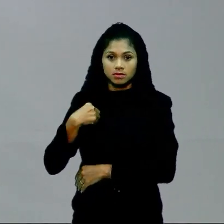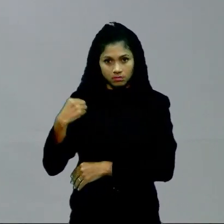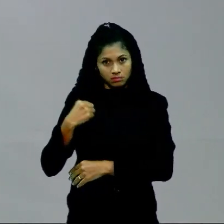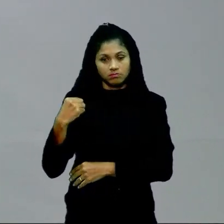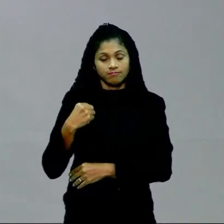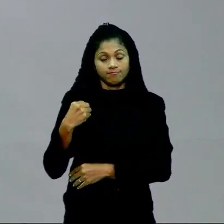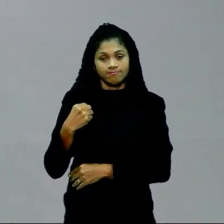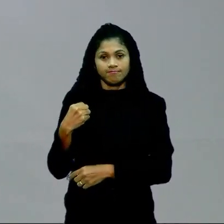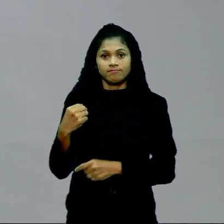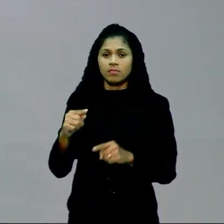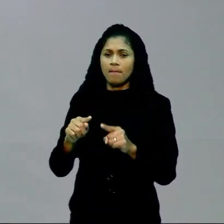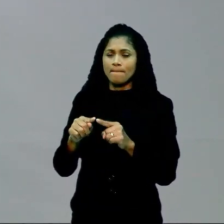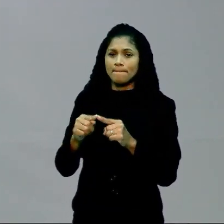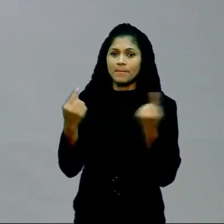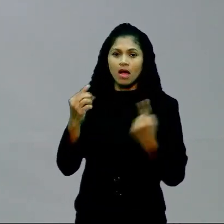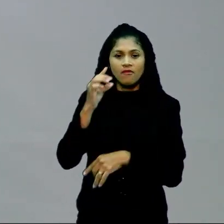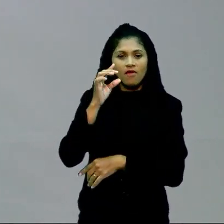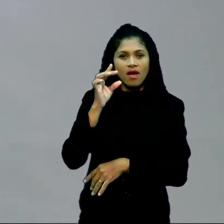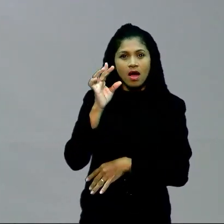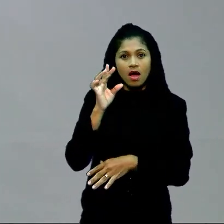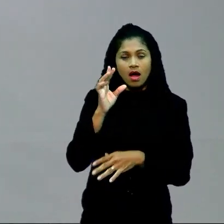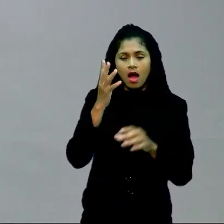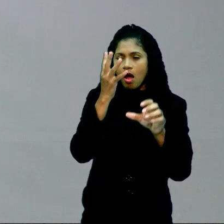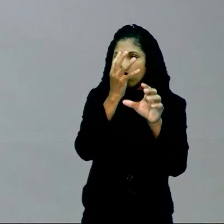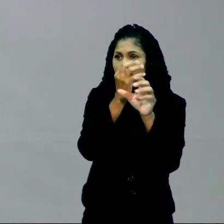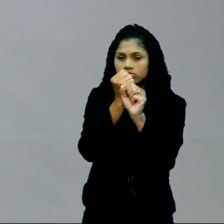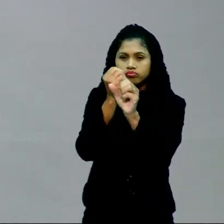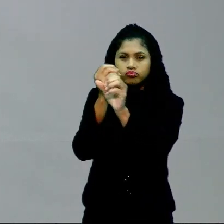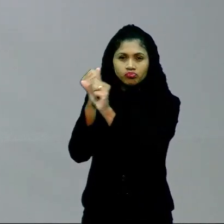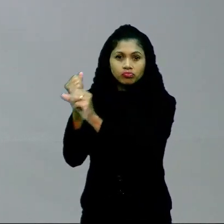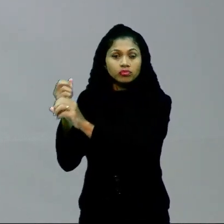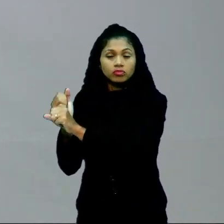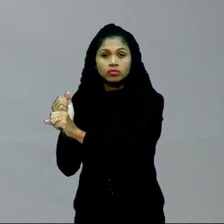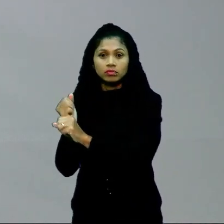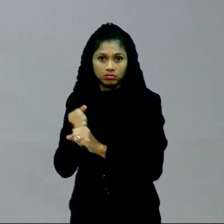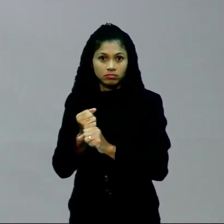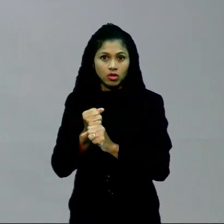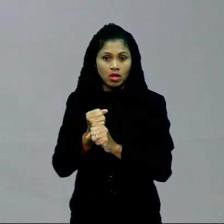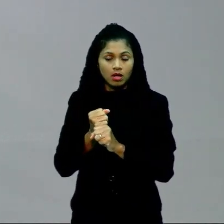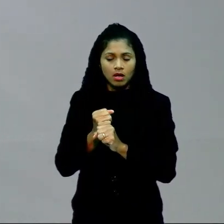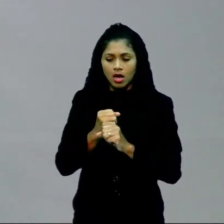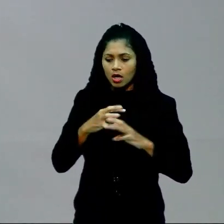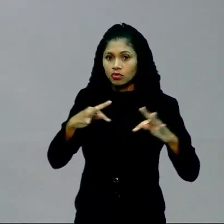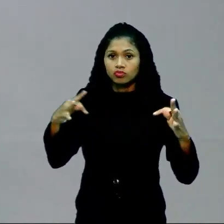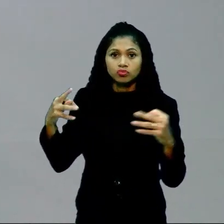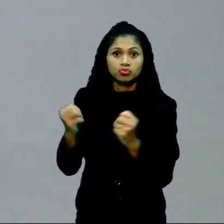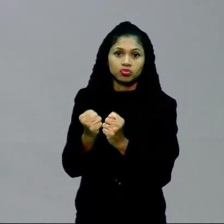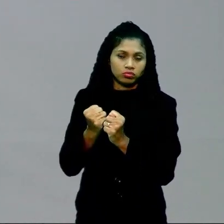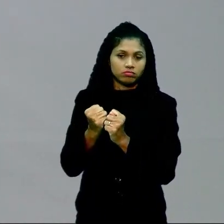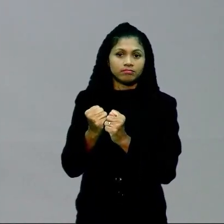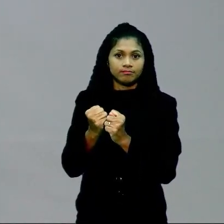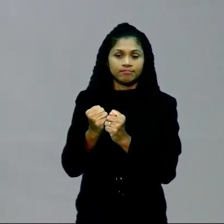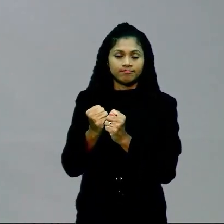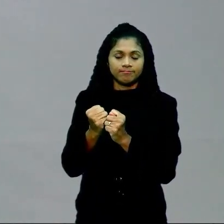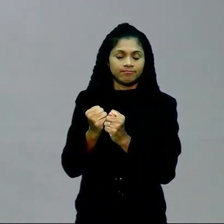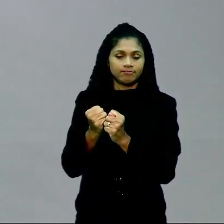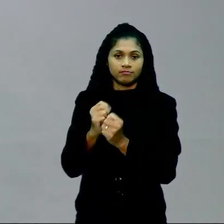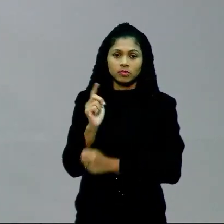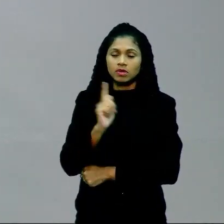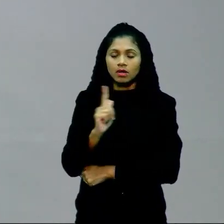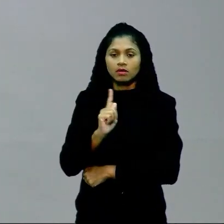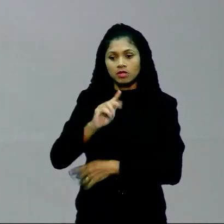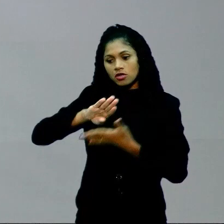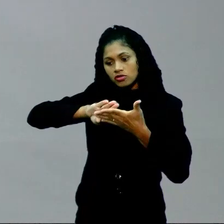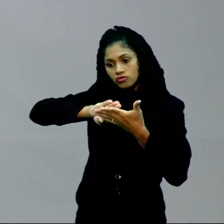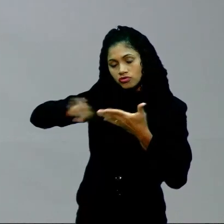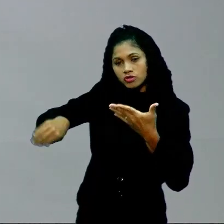Só que a gente não vai contar com todas as jogadas. A gente só vai descontar um. A gente vai tirar um dos 20.